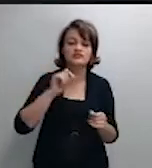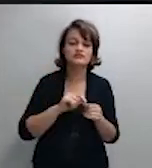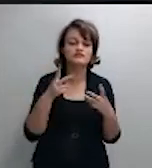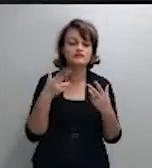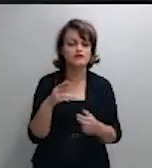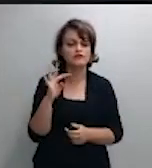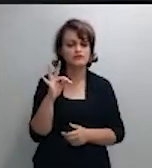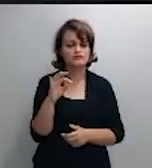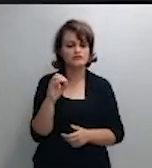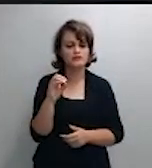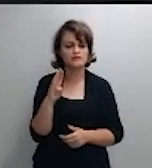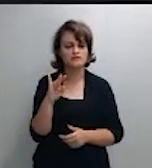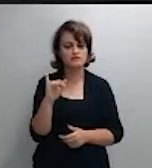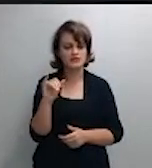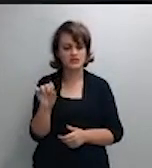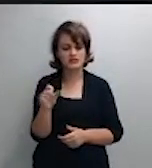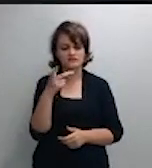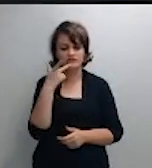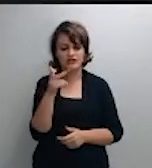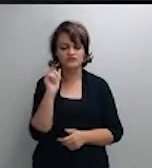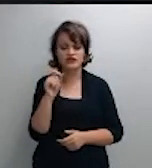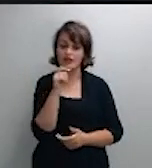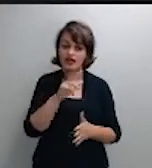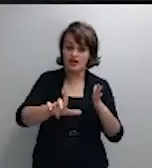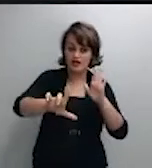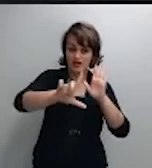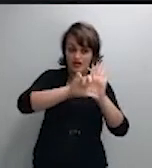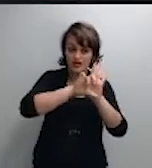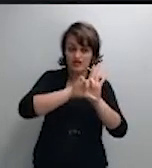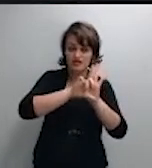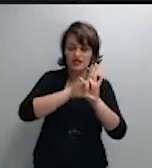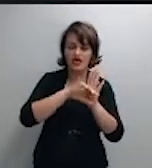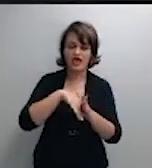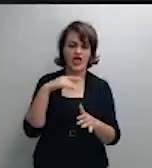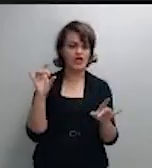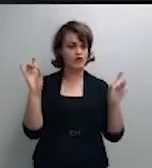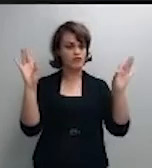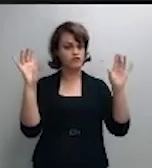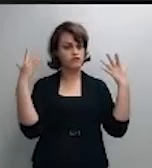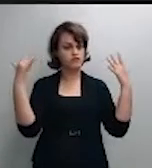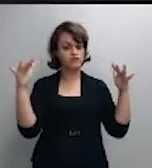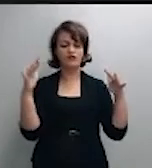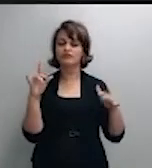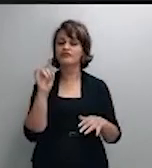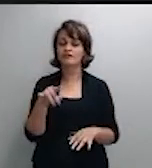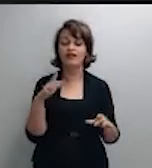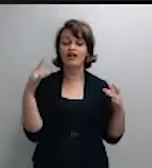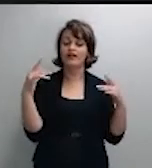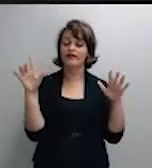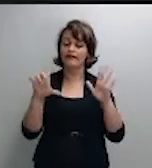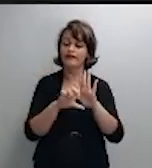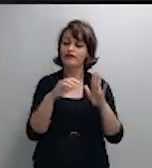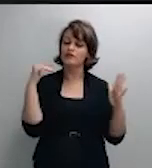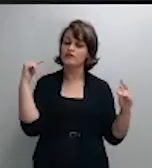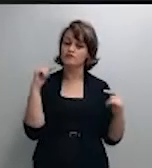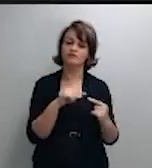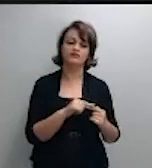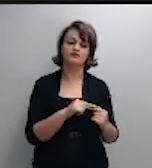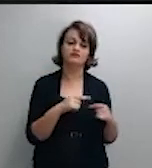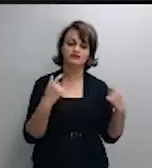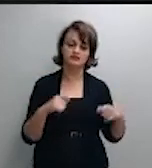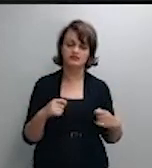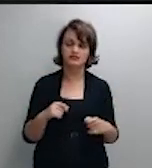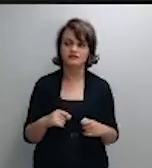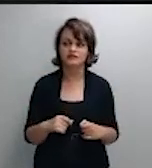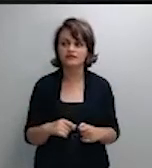Barreto queria, que a lei não existe por mero luxo, mas somente para ser aplicada, e para que